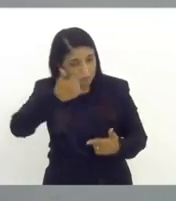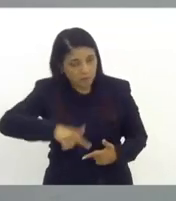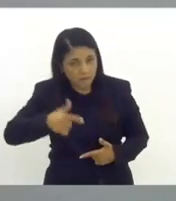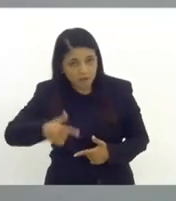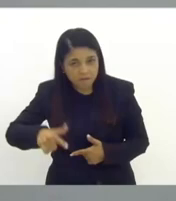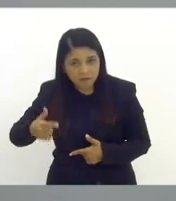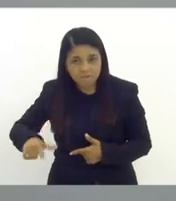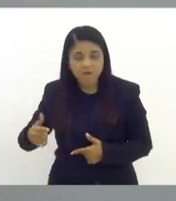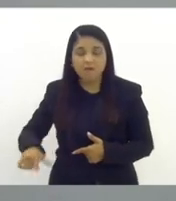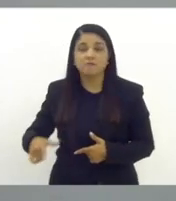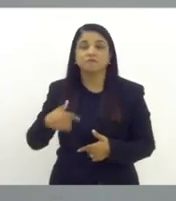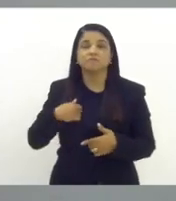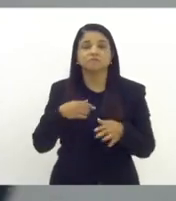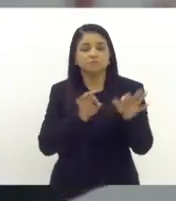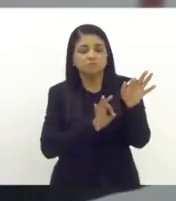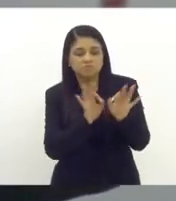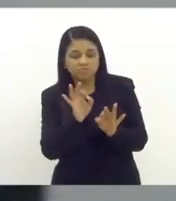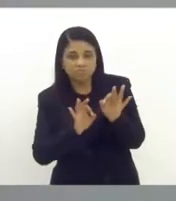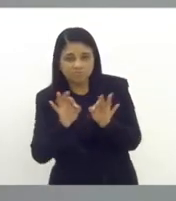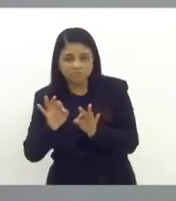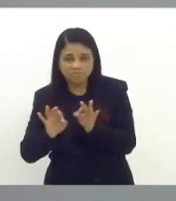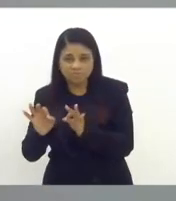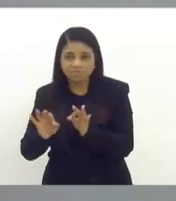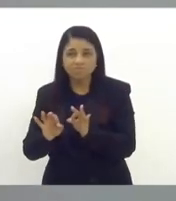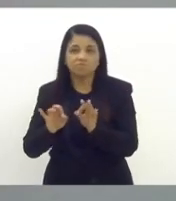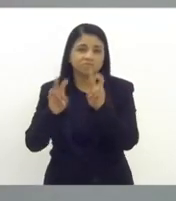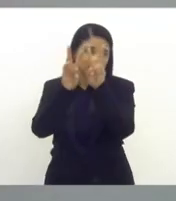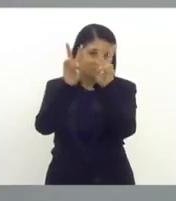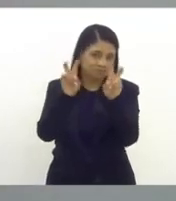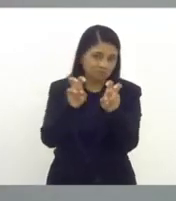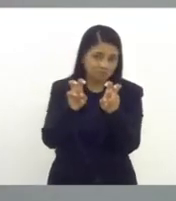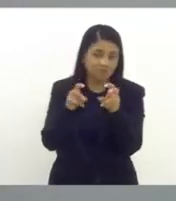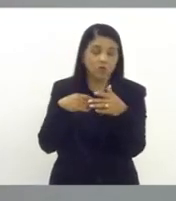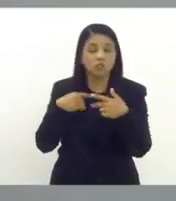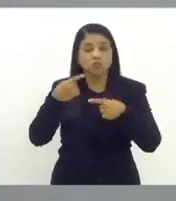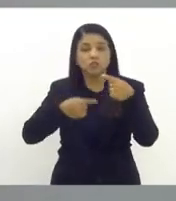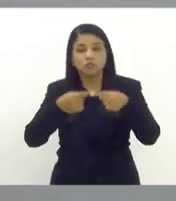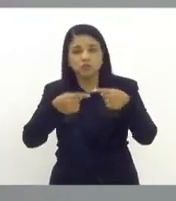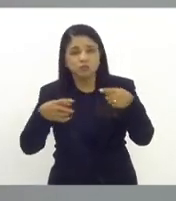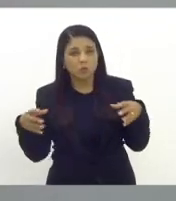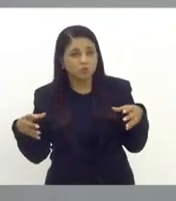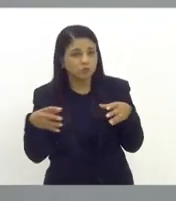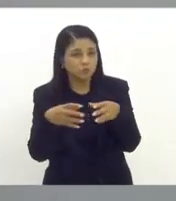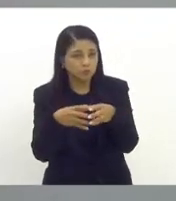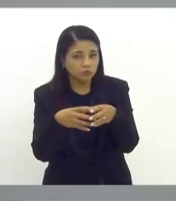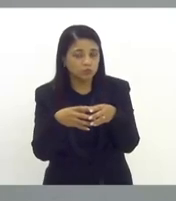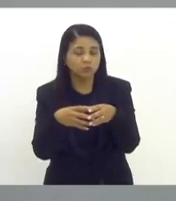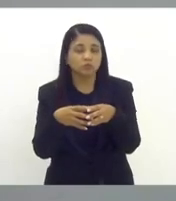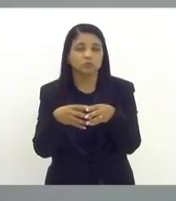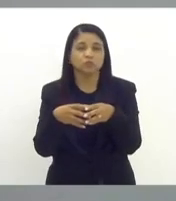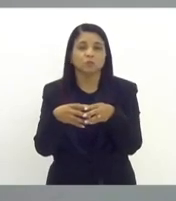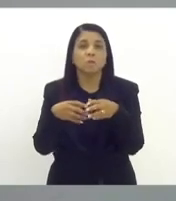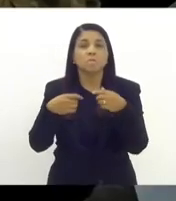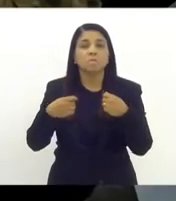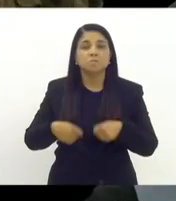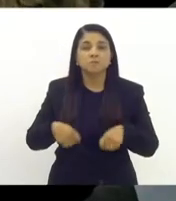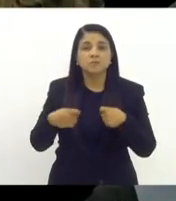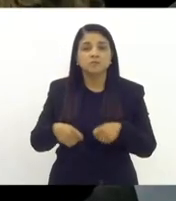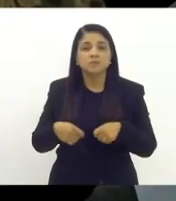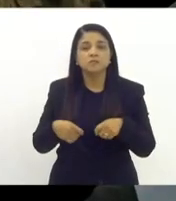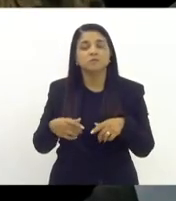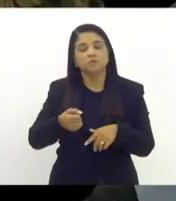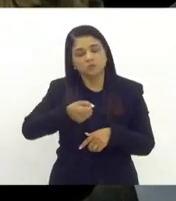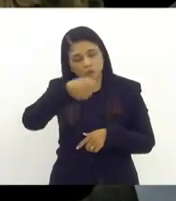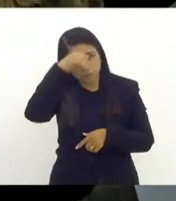reformular esse tratamento Aí sim é uma discussão em conjunto aqui pra gente poder fazer isso nós precisamos ter